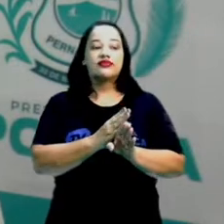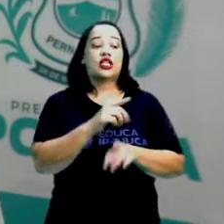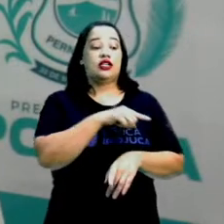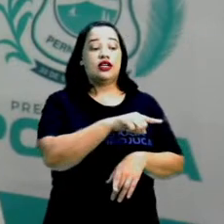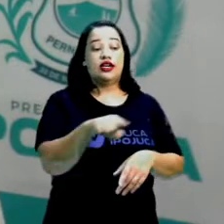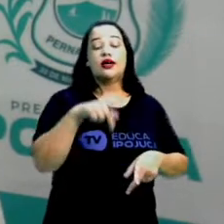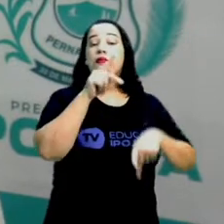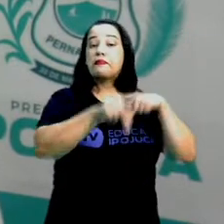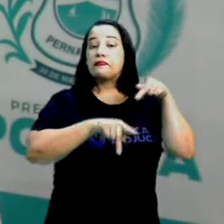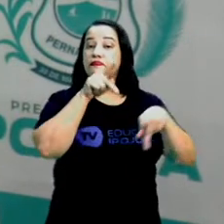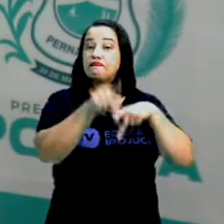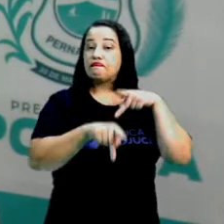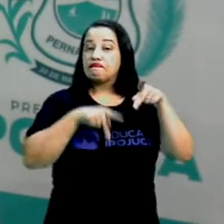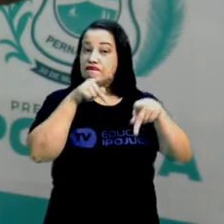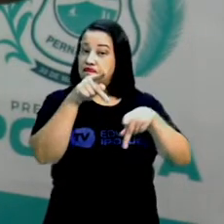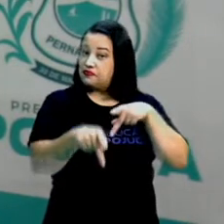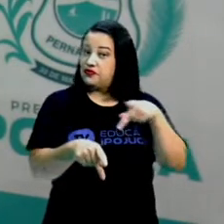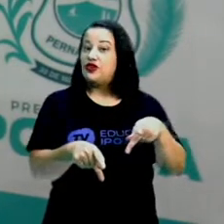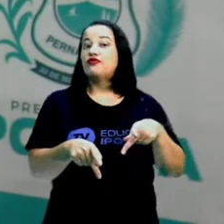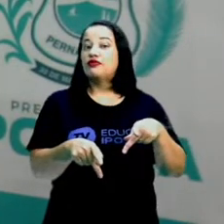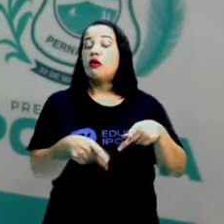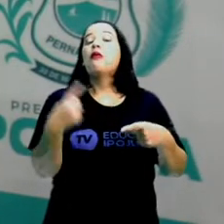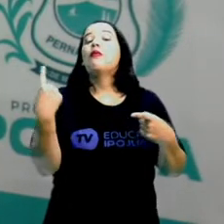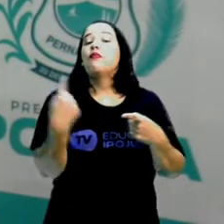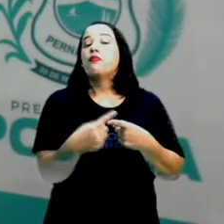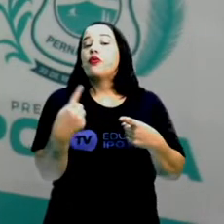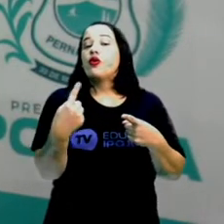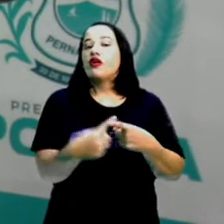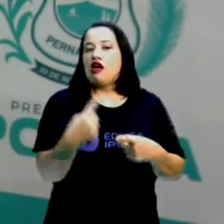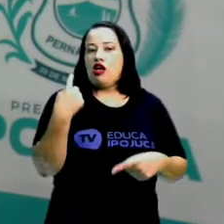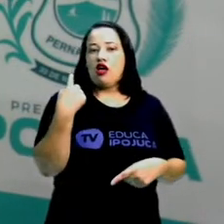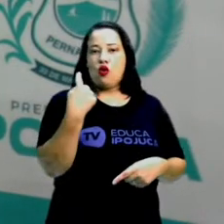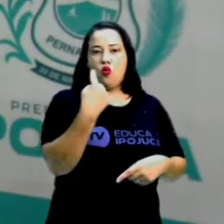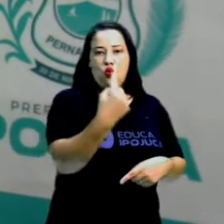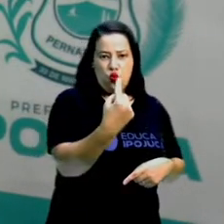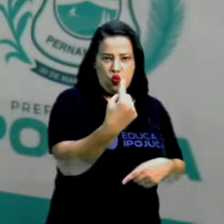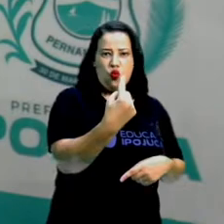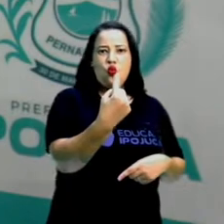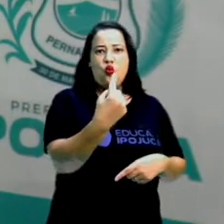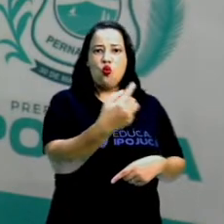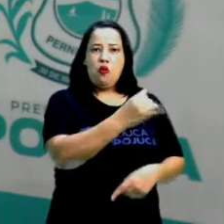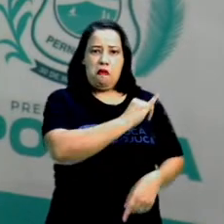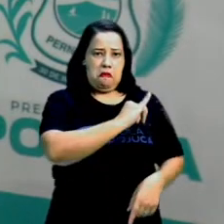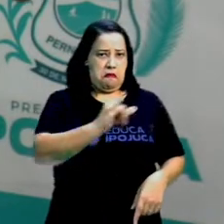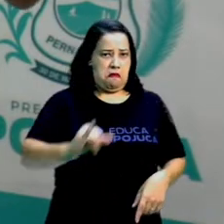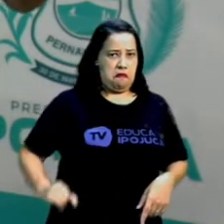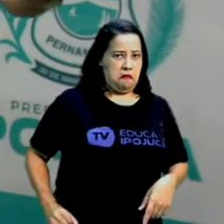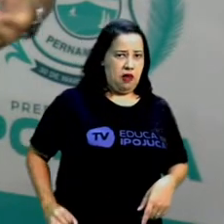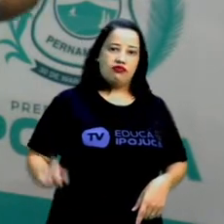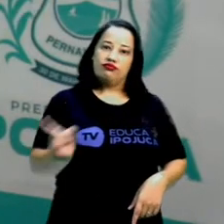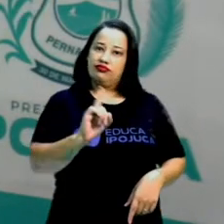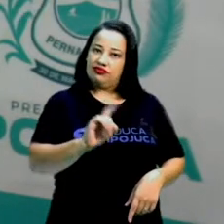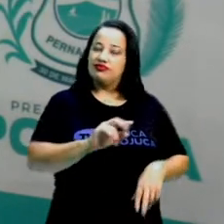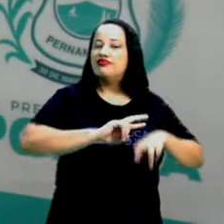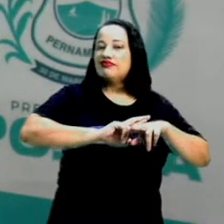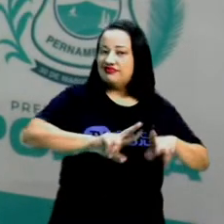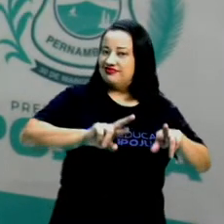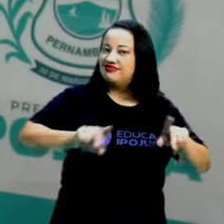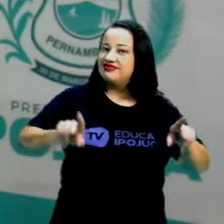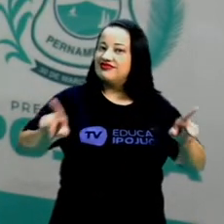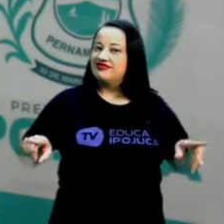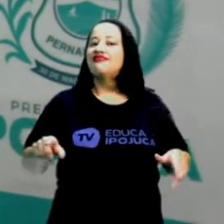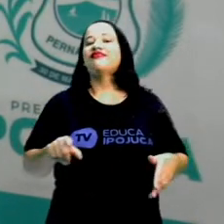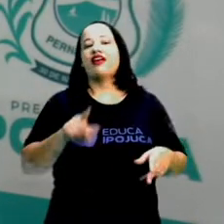vários desses povos, porque não teve apenas um reinado, não teve apenas um império ali na Mesopotâmia. Houveram